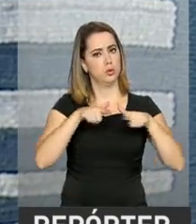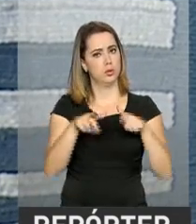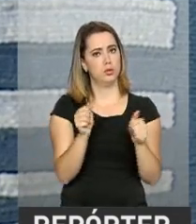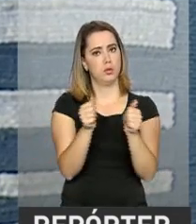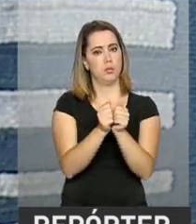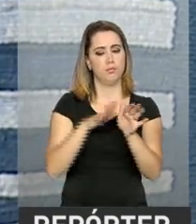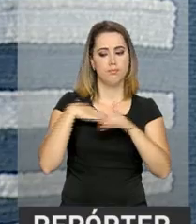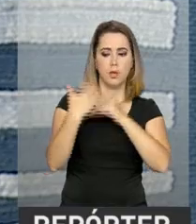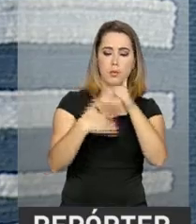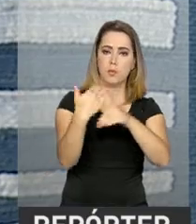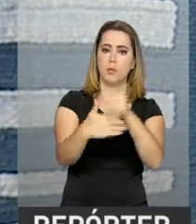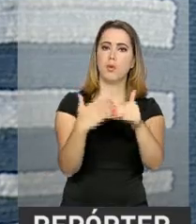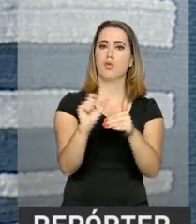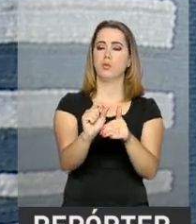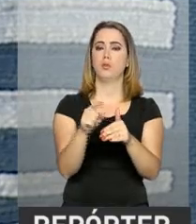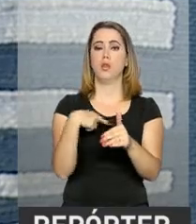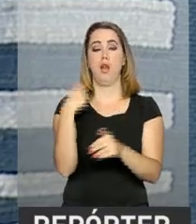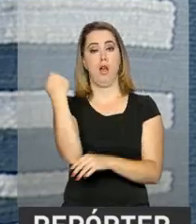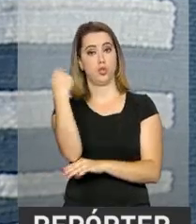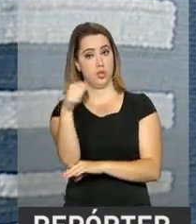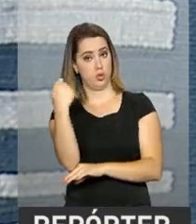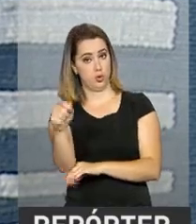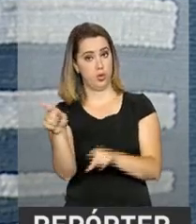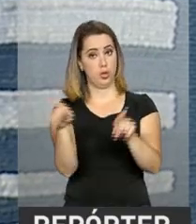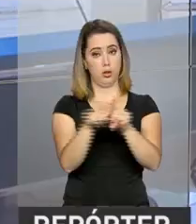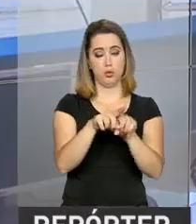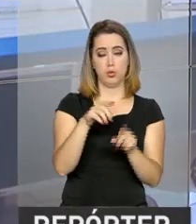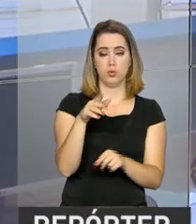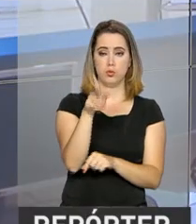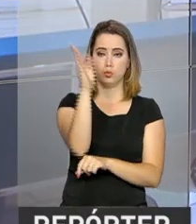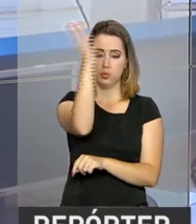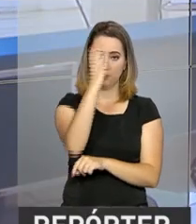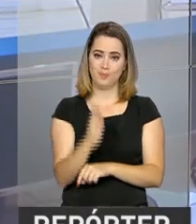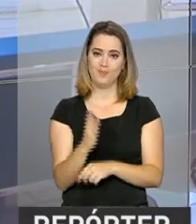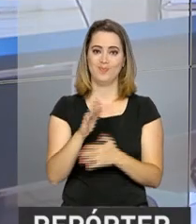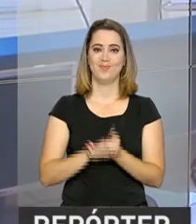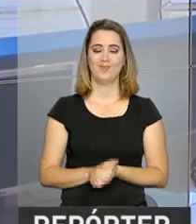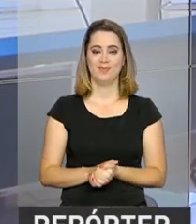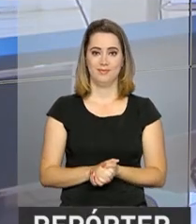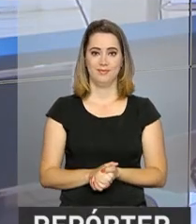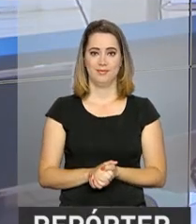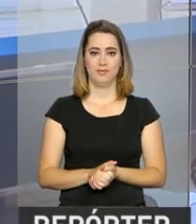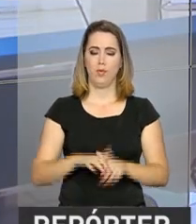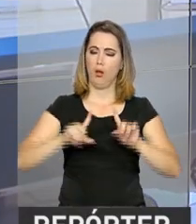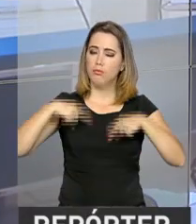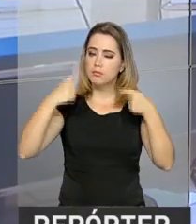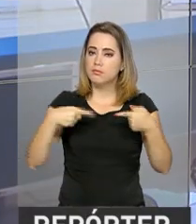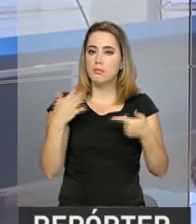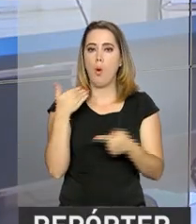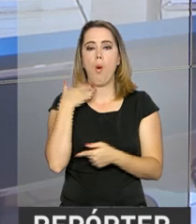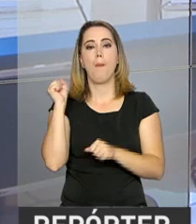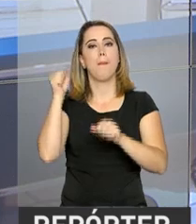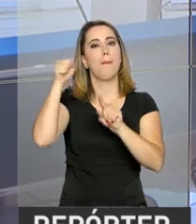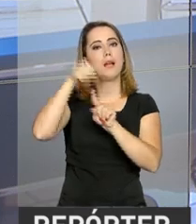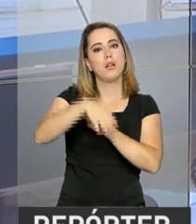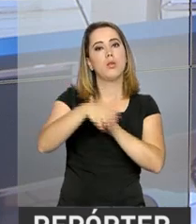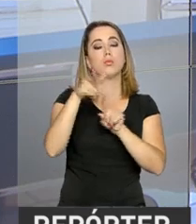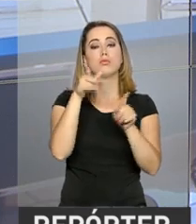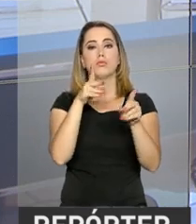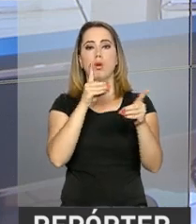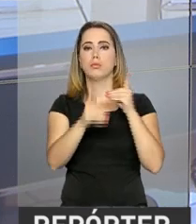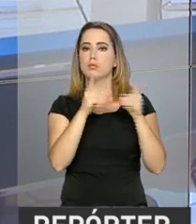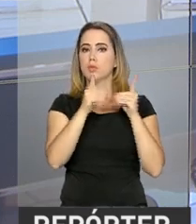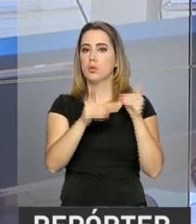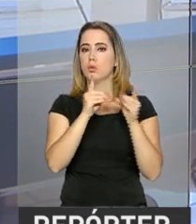prosperidade comum de Argentina e Brasil o banco central discute medidas econômicas para